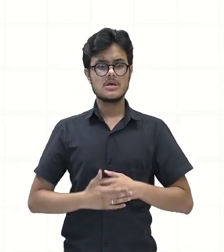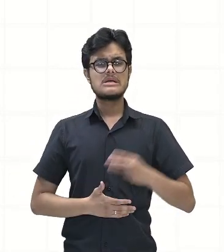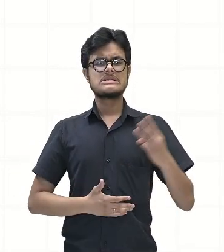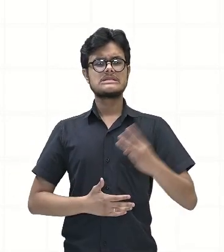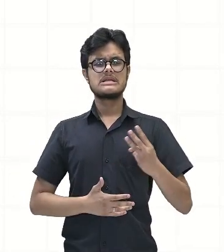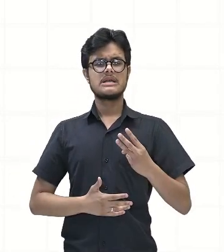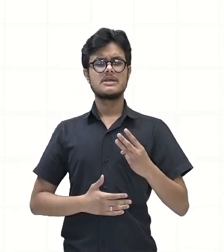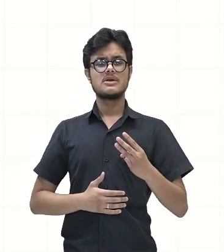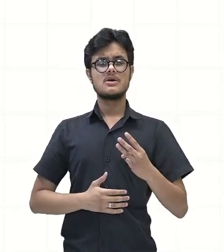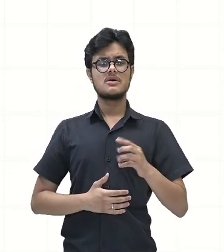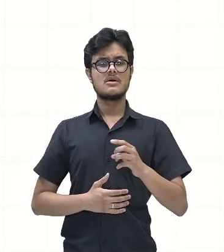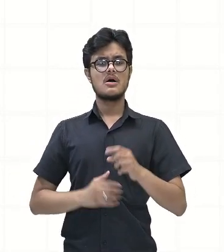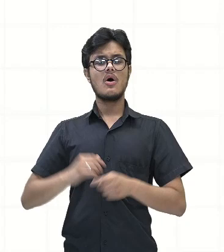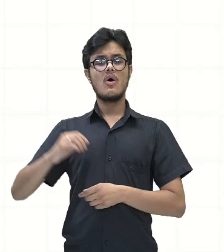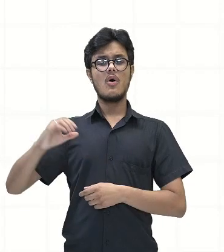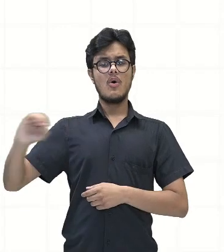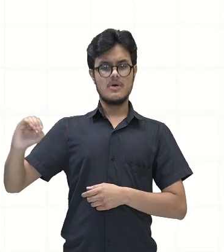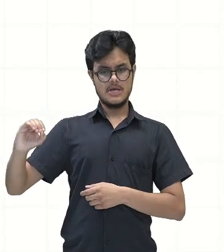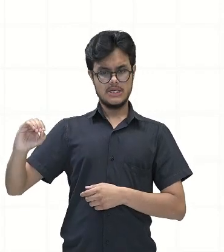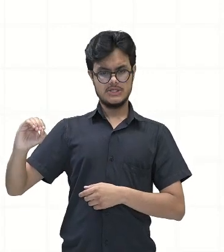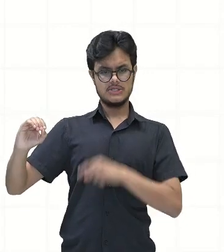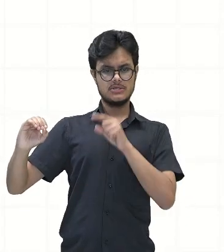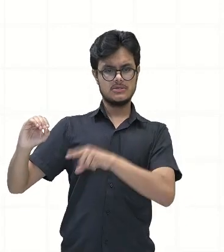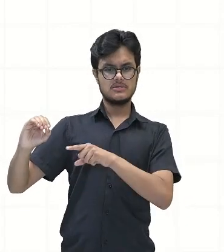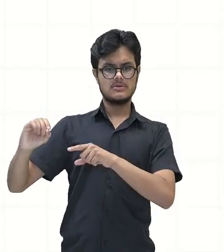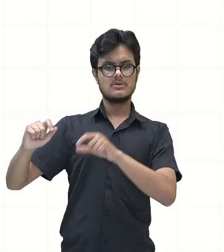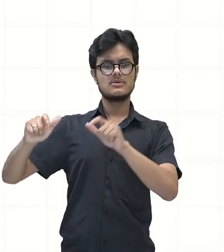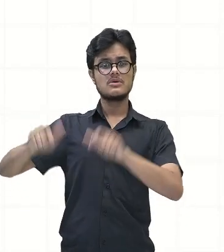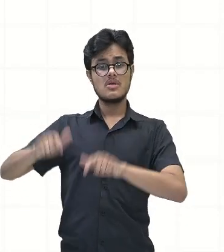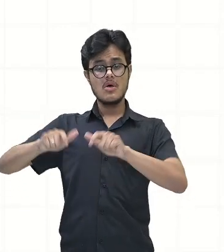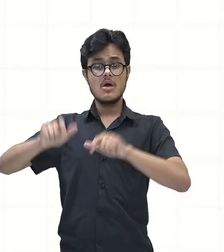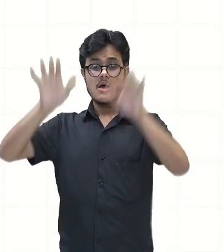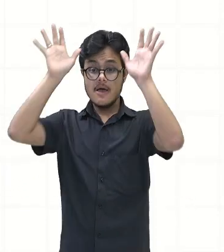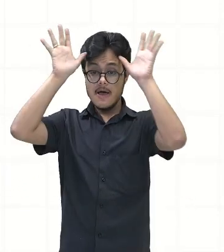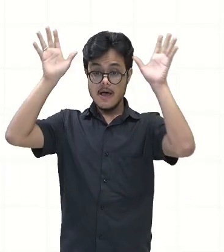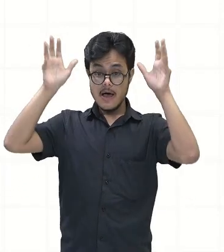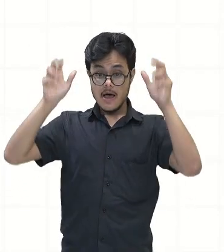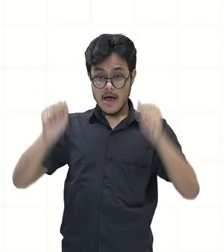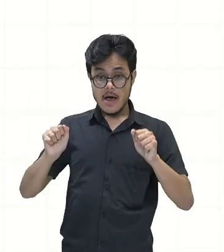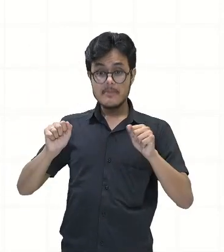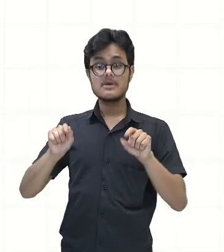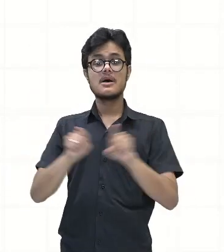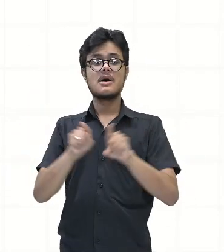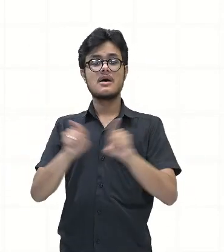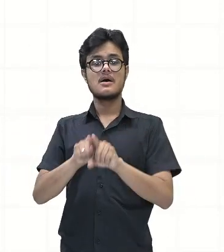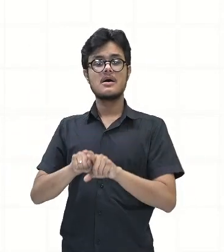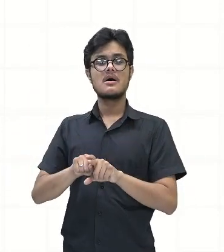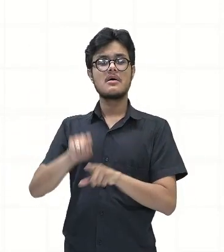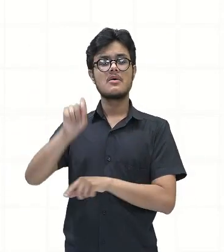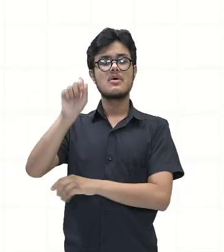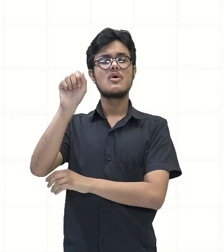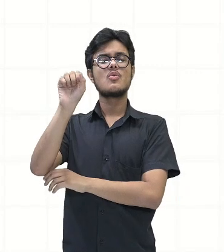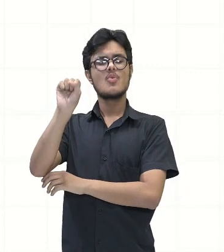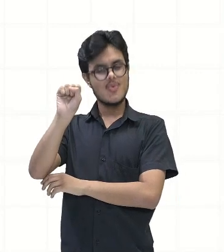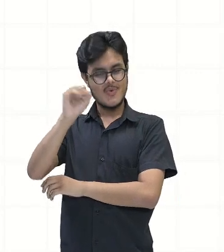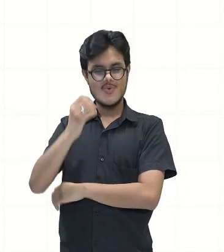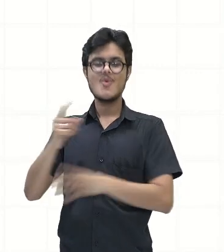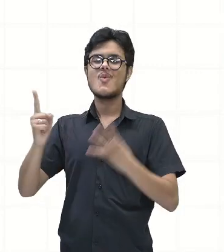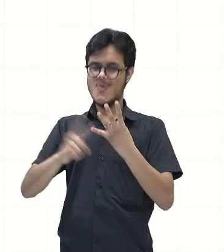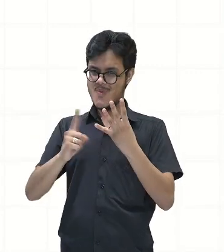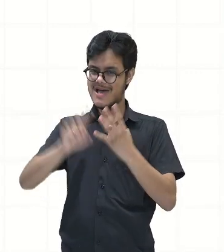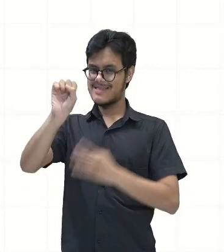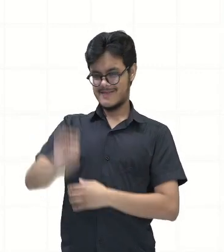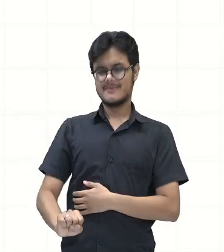mostrar a nascente do rio Moa, que é o ponto extremo a oeste, e Arroio Chuí, que é o ponto extremo ao sul